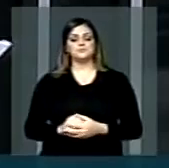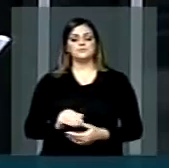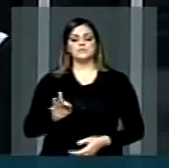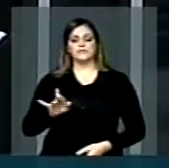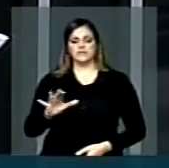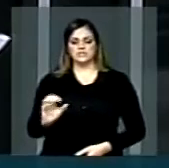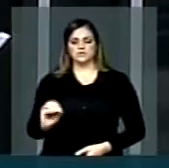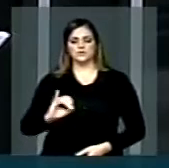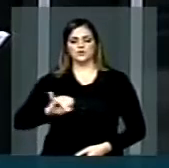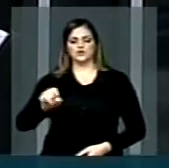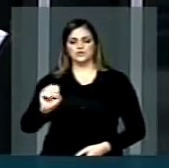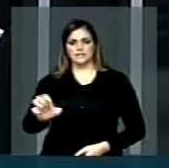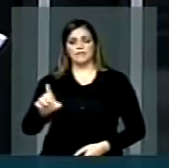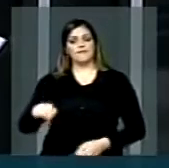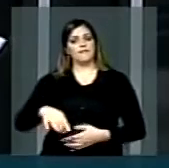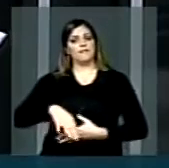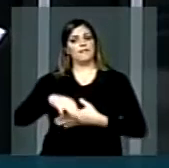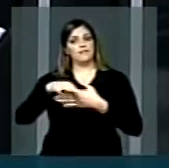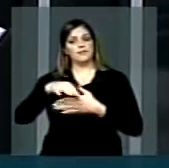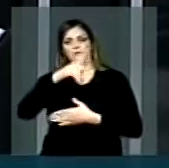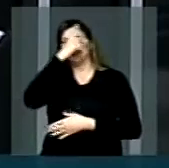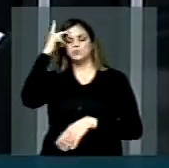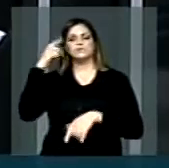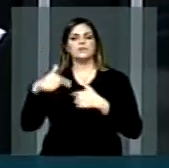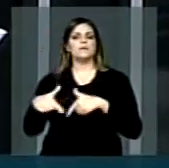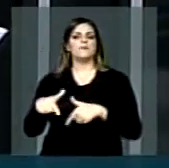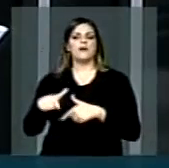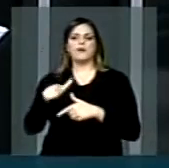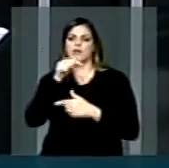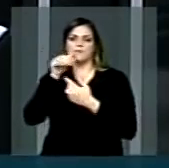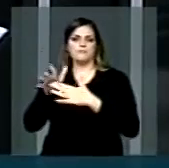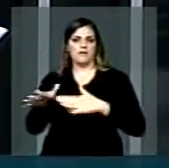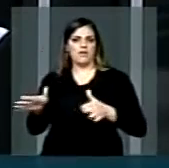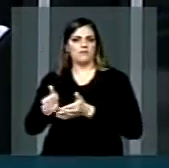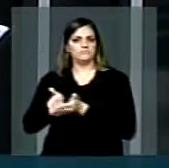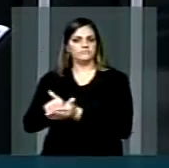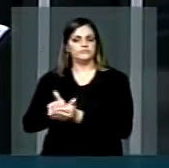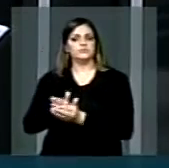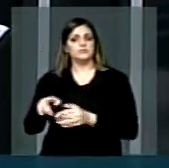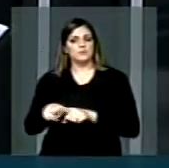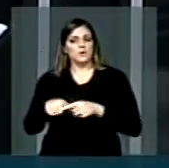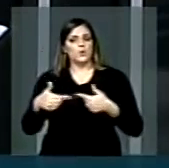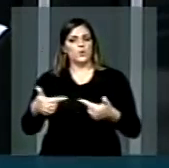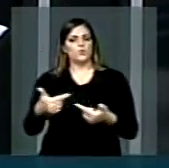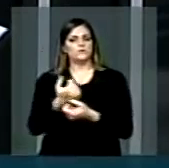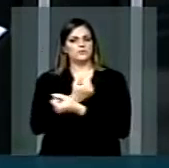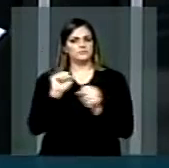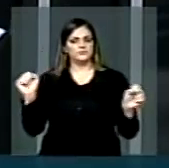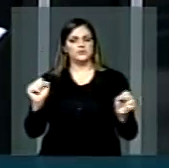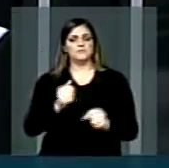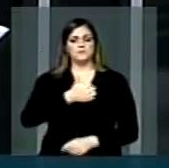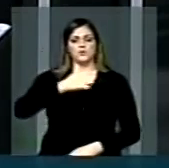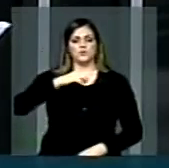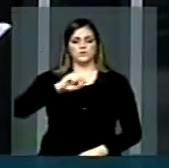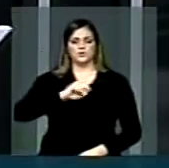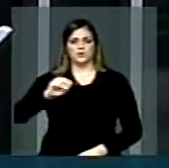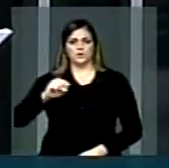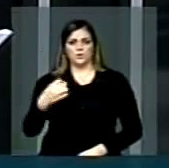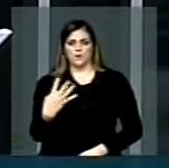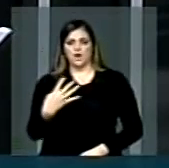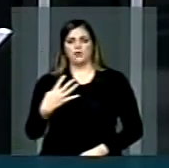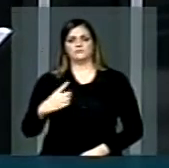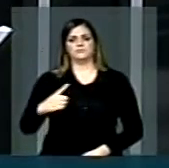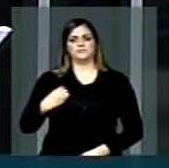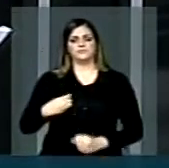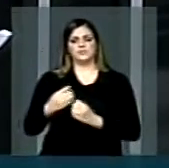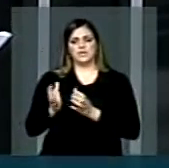Nascimento como líder dos trabalhadores do mar e abolicionista só fez crescer ao ponto de, em 1884, a bordo do